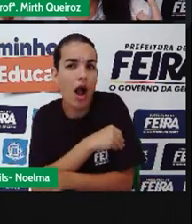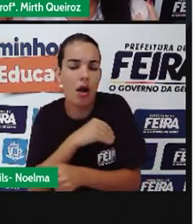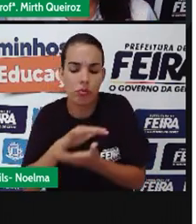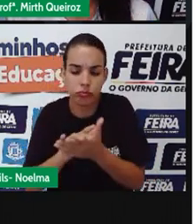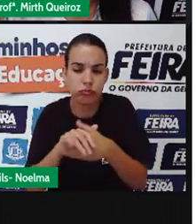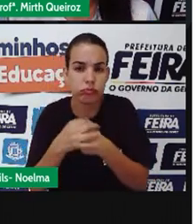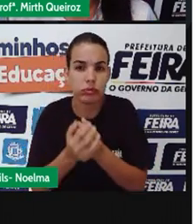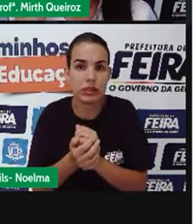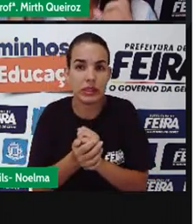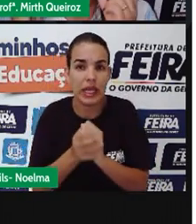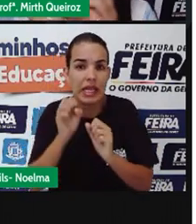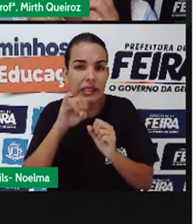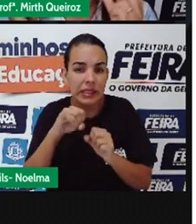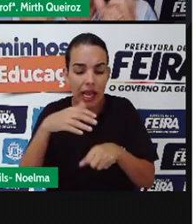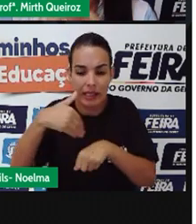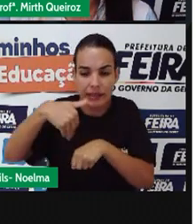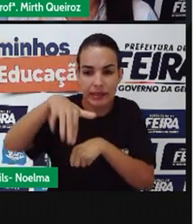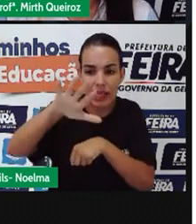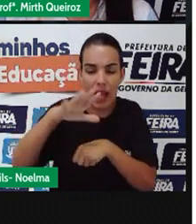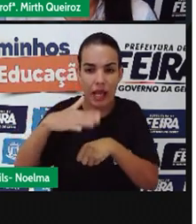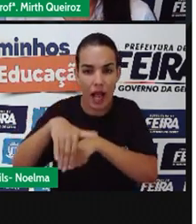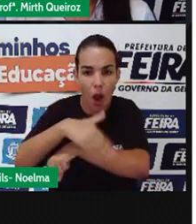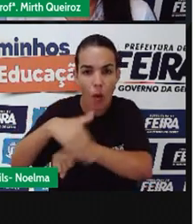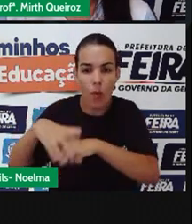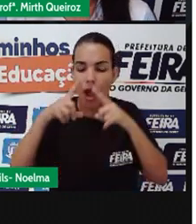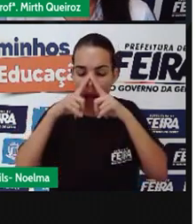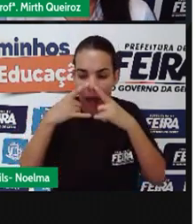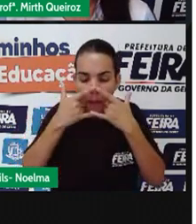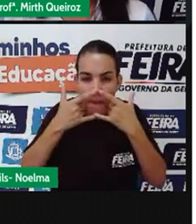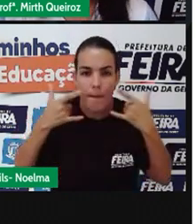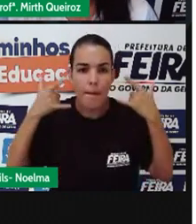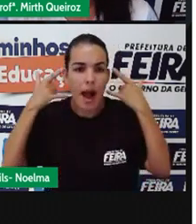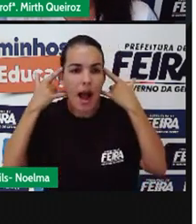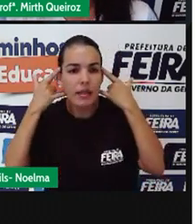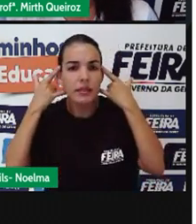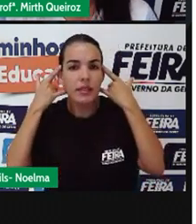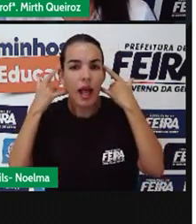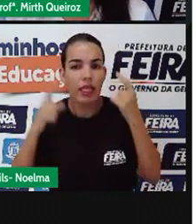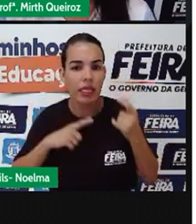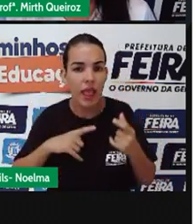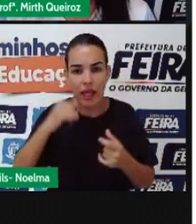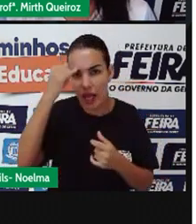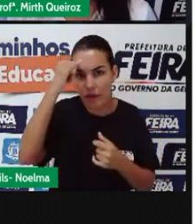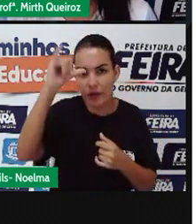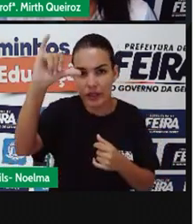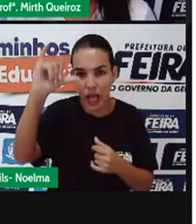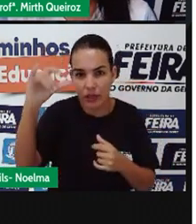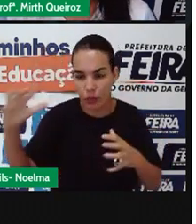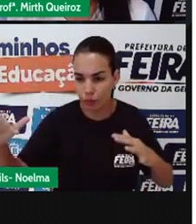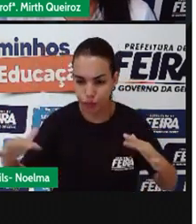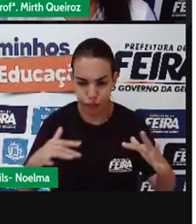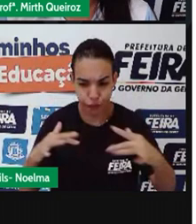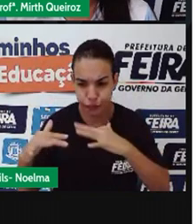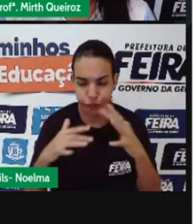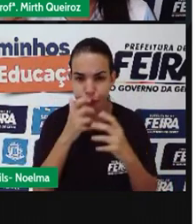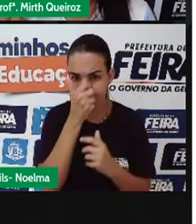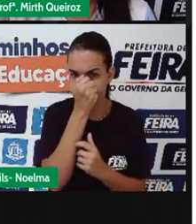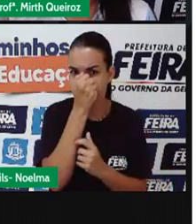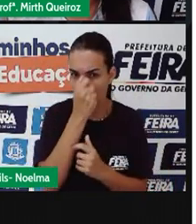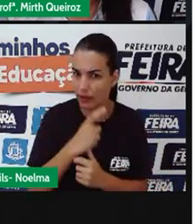saindo somente utilizando a máscara ele tava aglomeração vocês